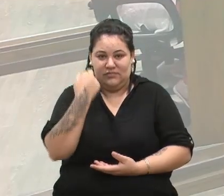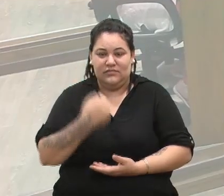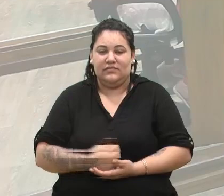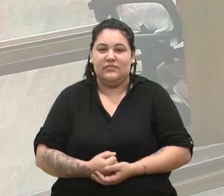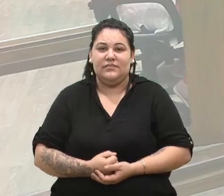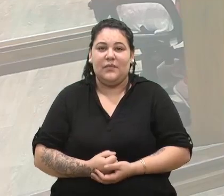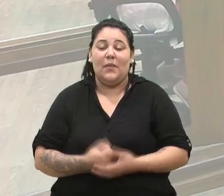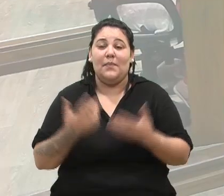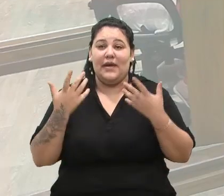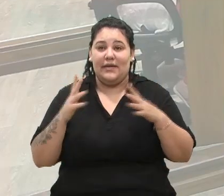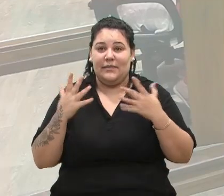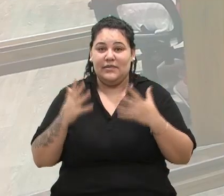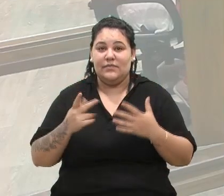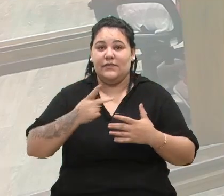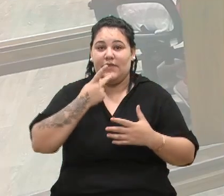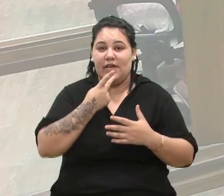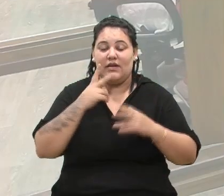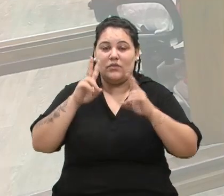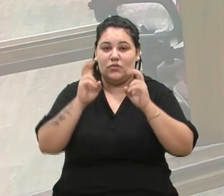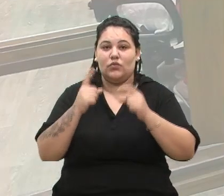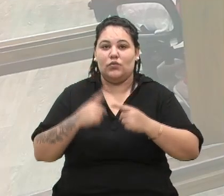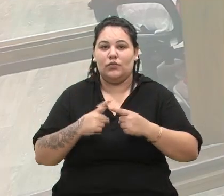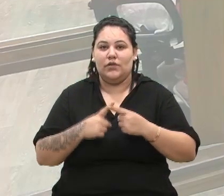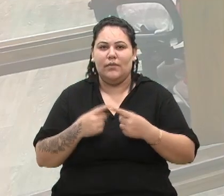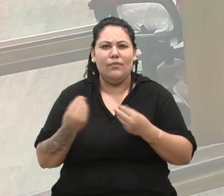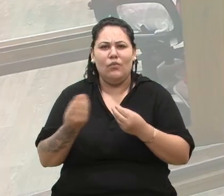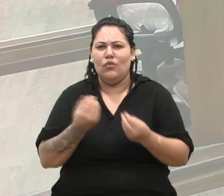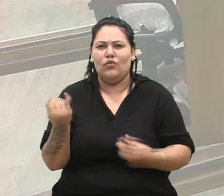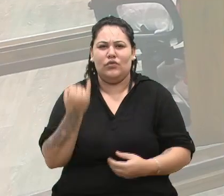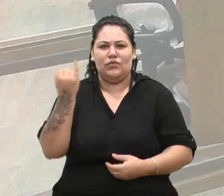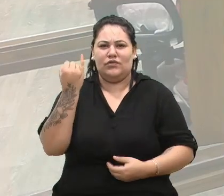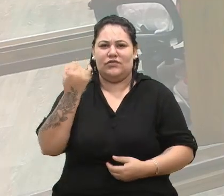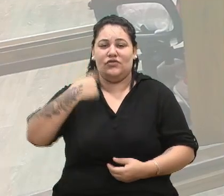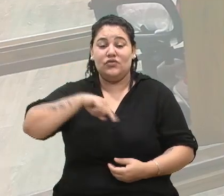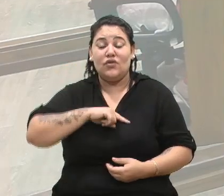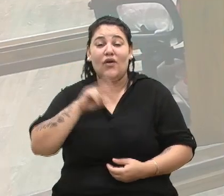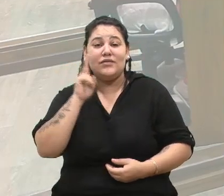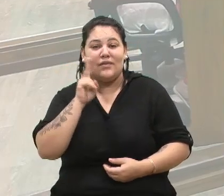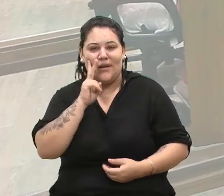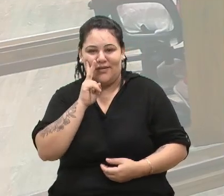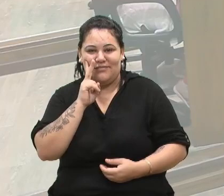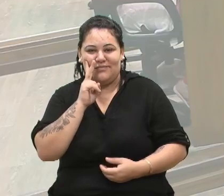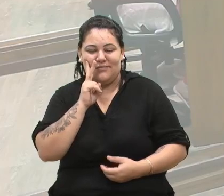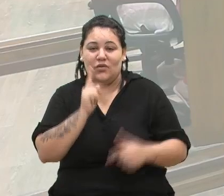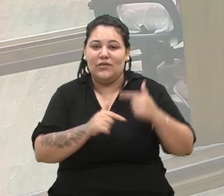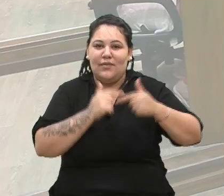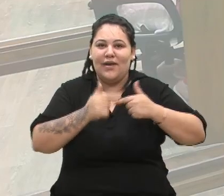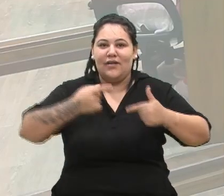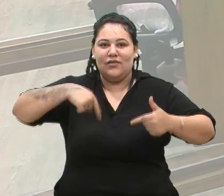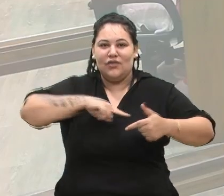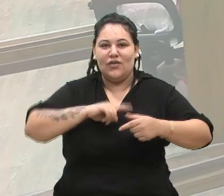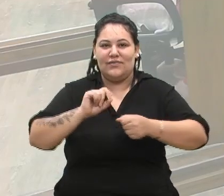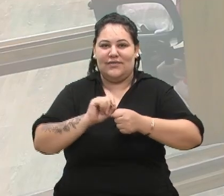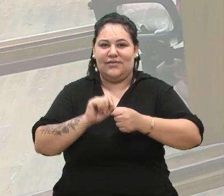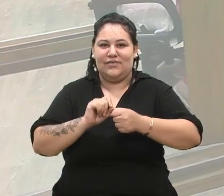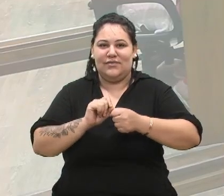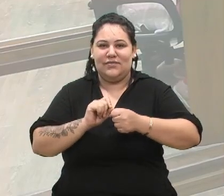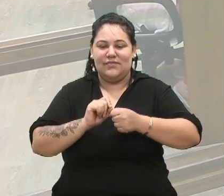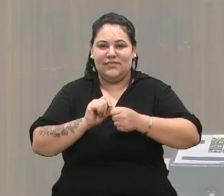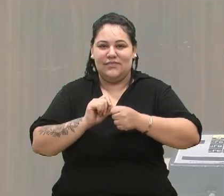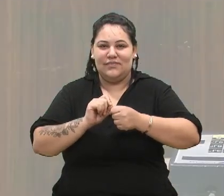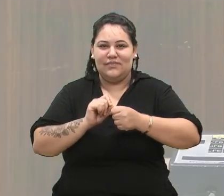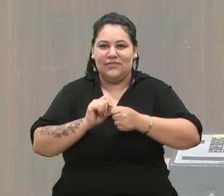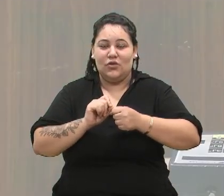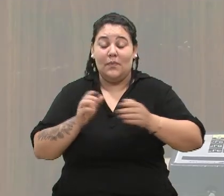por trazer esse tema. É sempre muito importante nós relembrarmos o trabalho que nós realizamos durante a CPI.